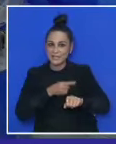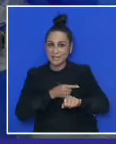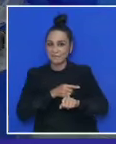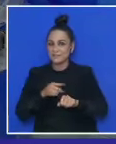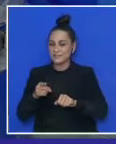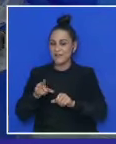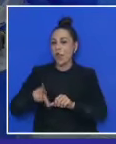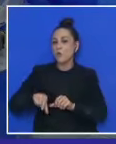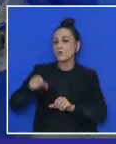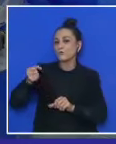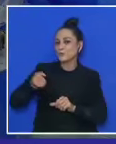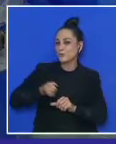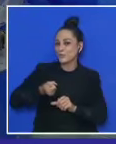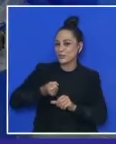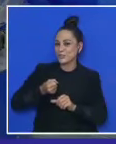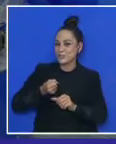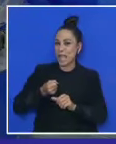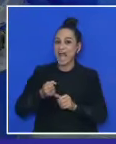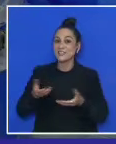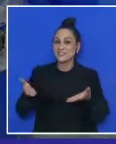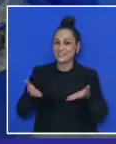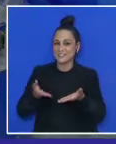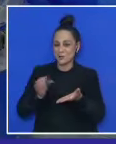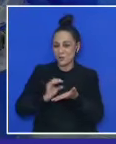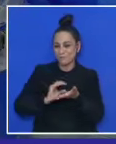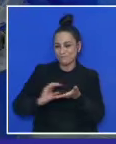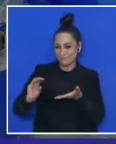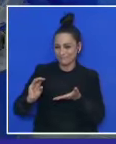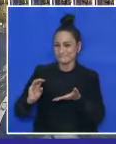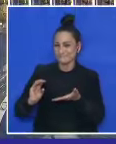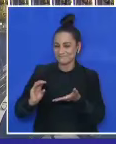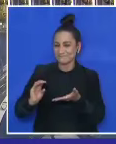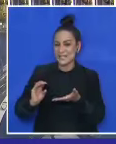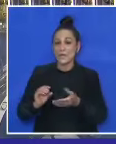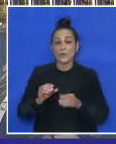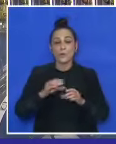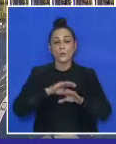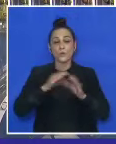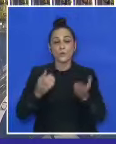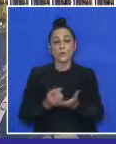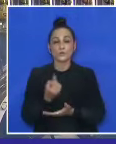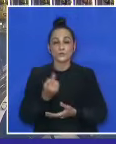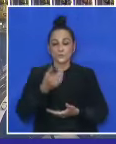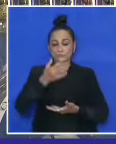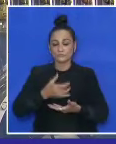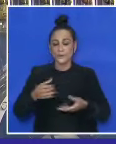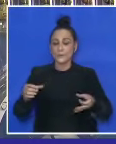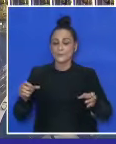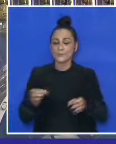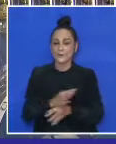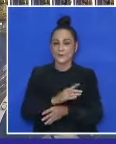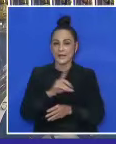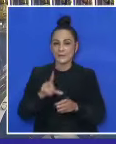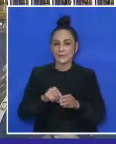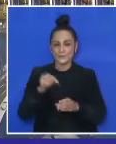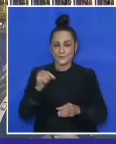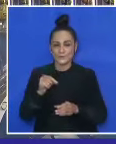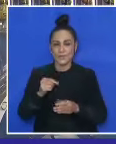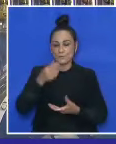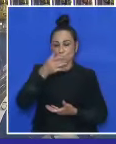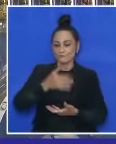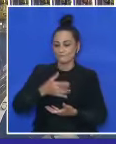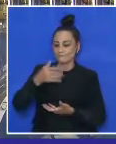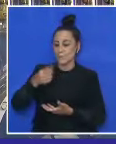já você vai conhecer os números premiados desta noite. O nosso Globo número 1 está preparado para o sorteio, está com o suporte carregado